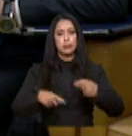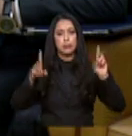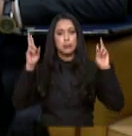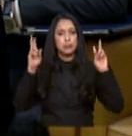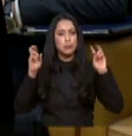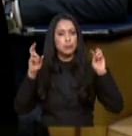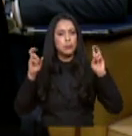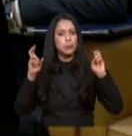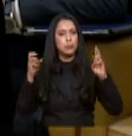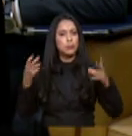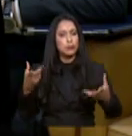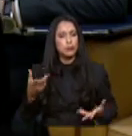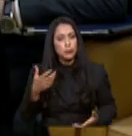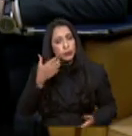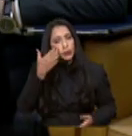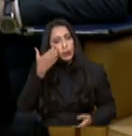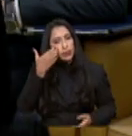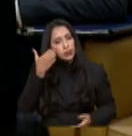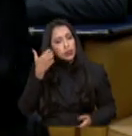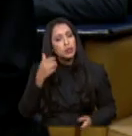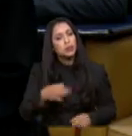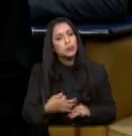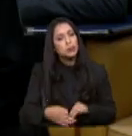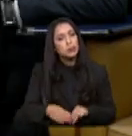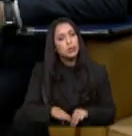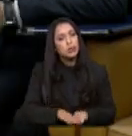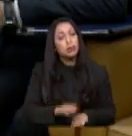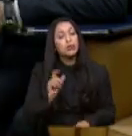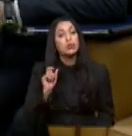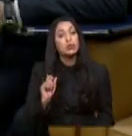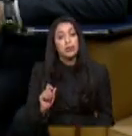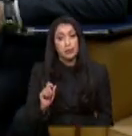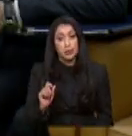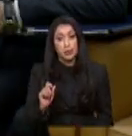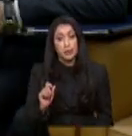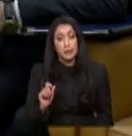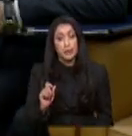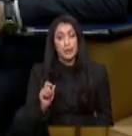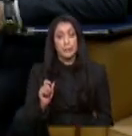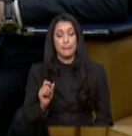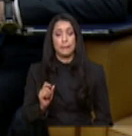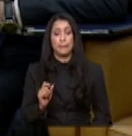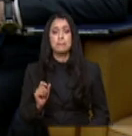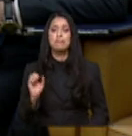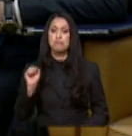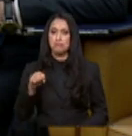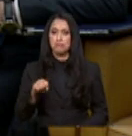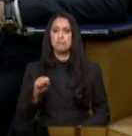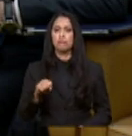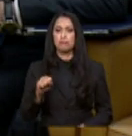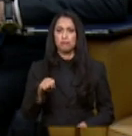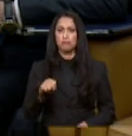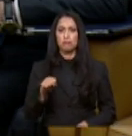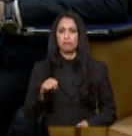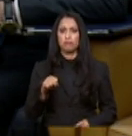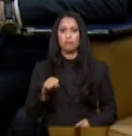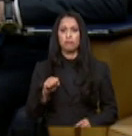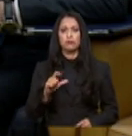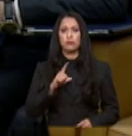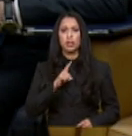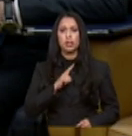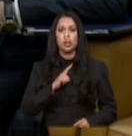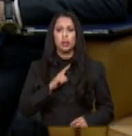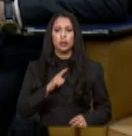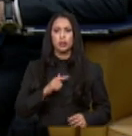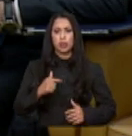ações o que está a se tratar aqui, da União, senhores da ministros, da República, na senhoras ministras, ao desmatamento diz da respeito, sim, à existência das